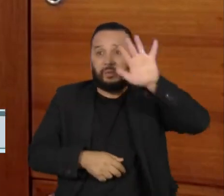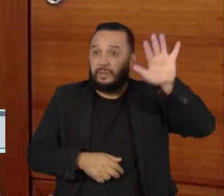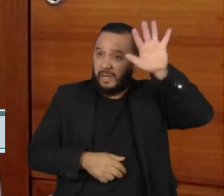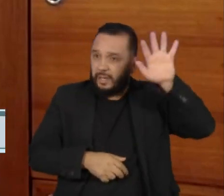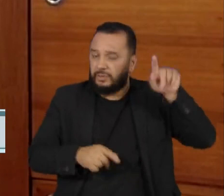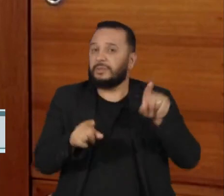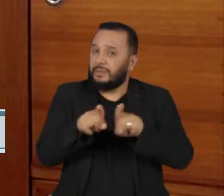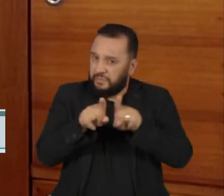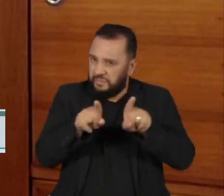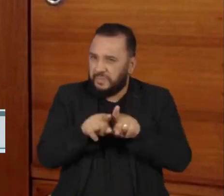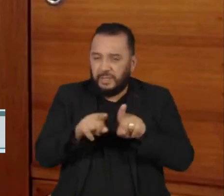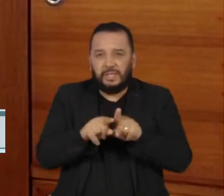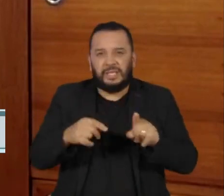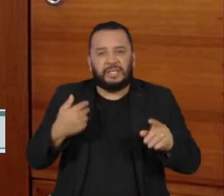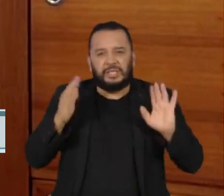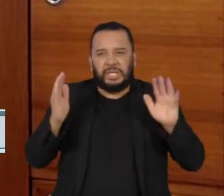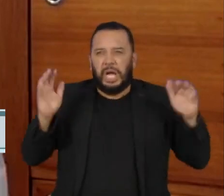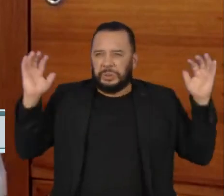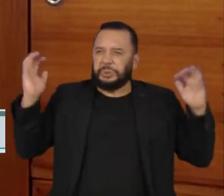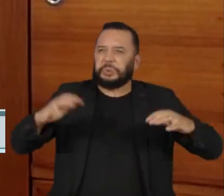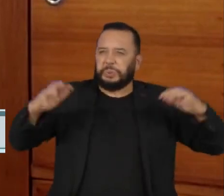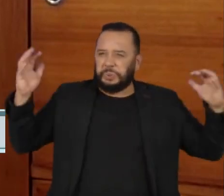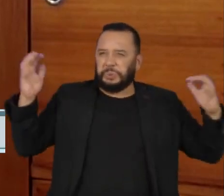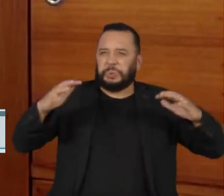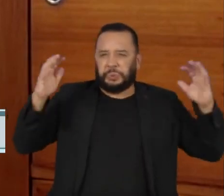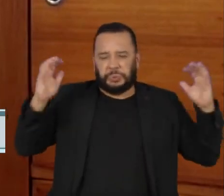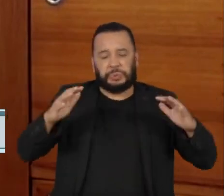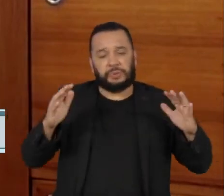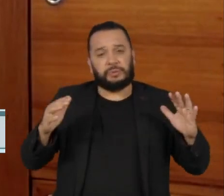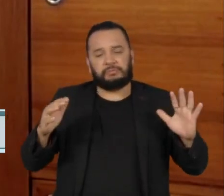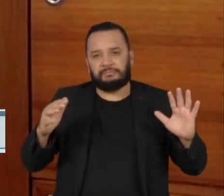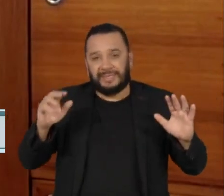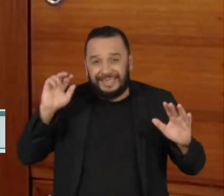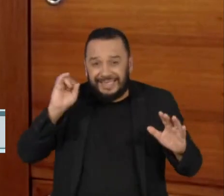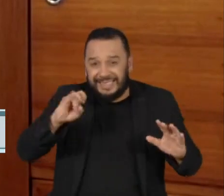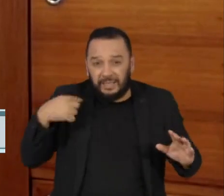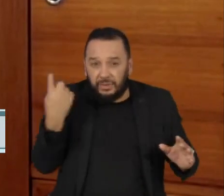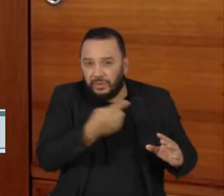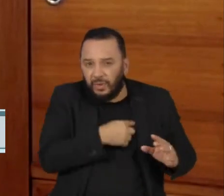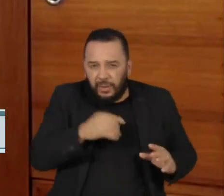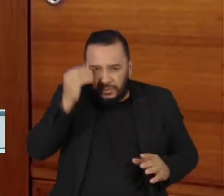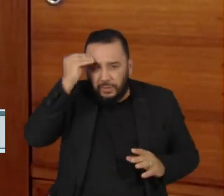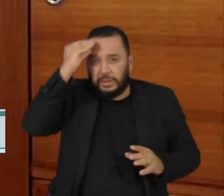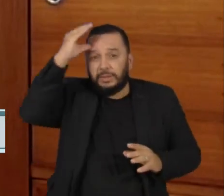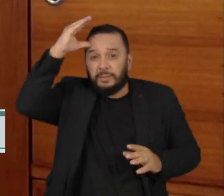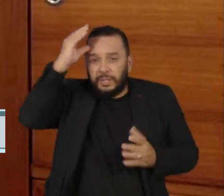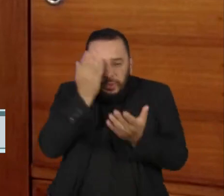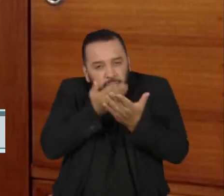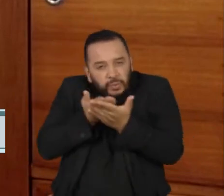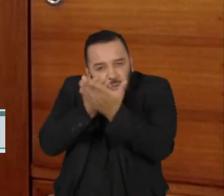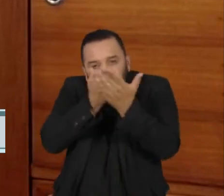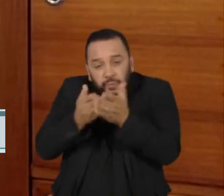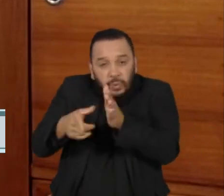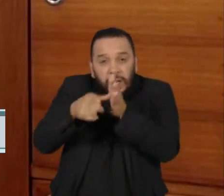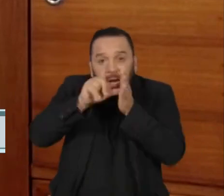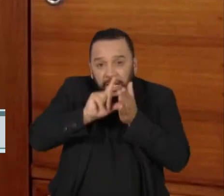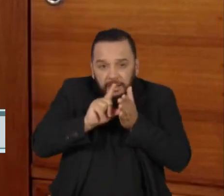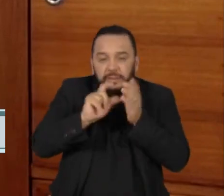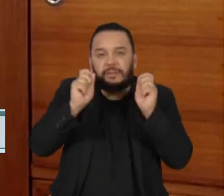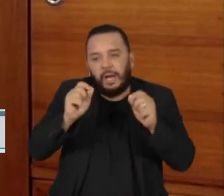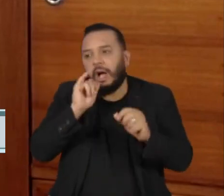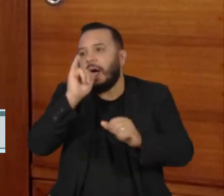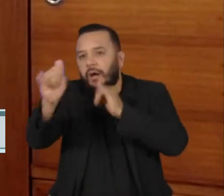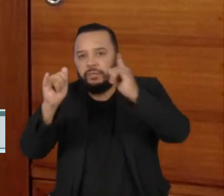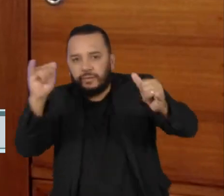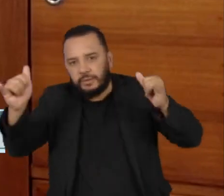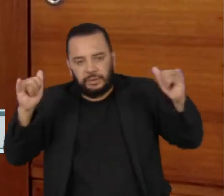a gente amplie esse conhecimento, e diante de todo esse conhecimento que a gente consegue hoje, sem ter mais dúvidas,